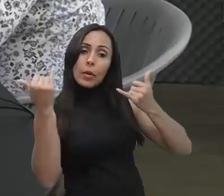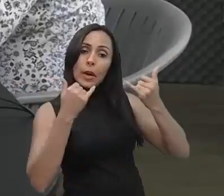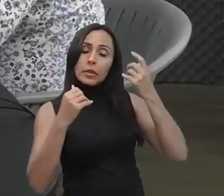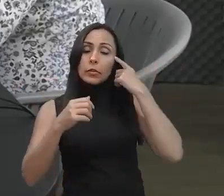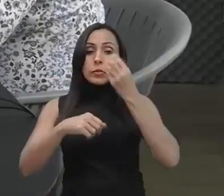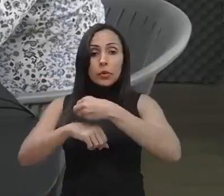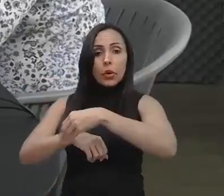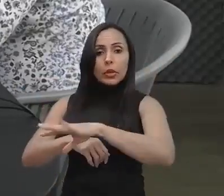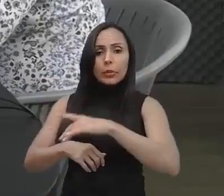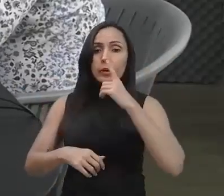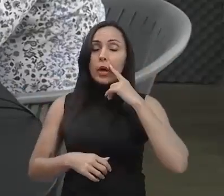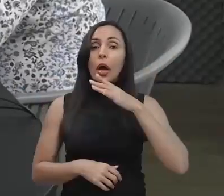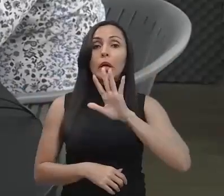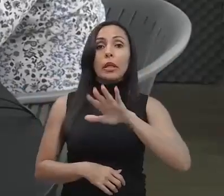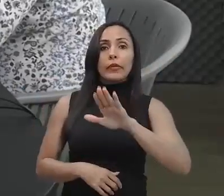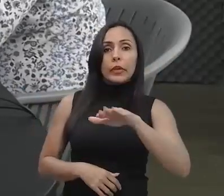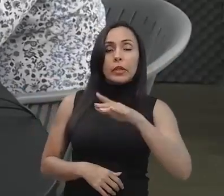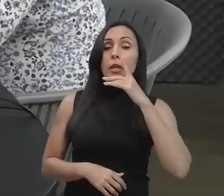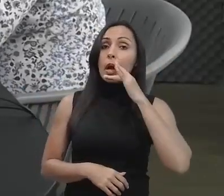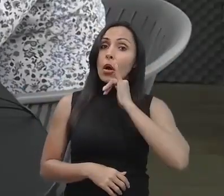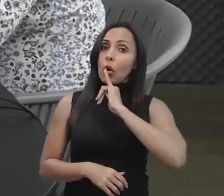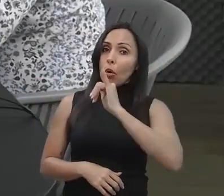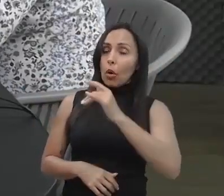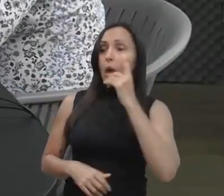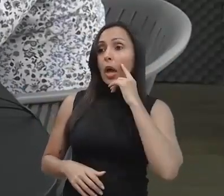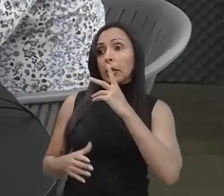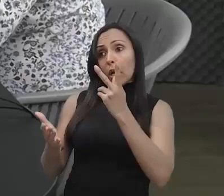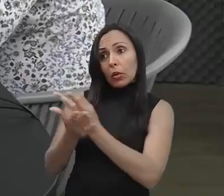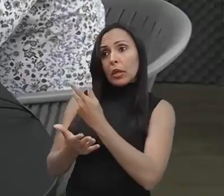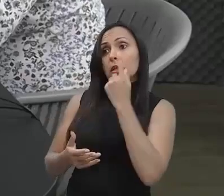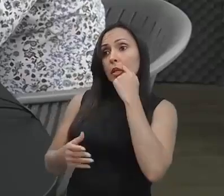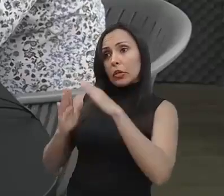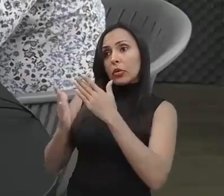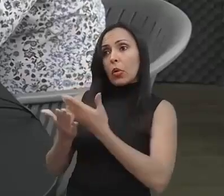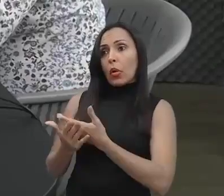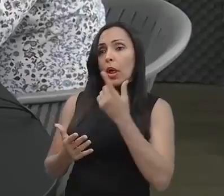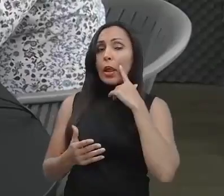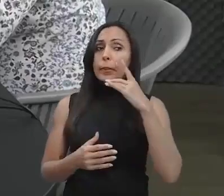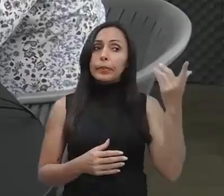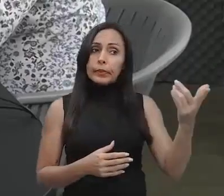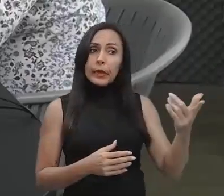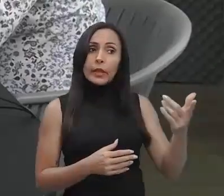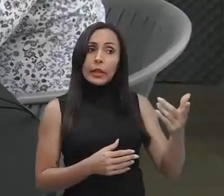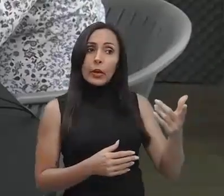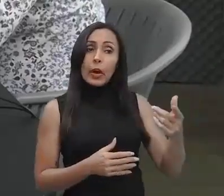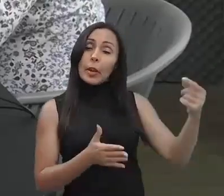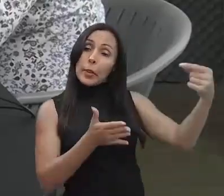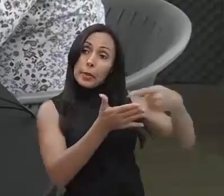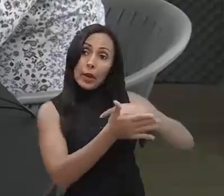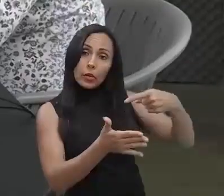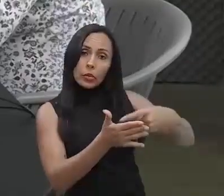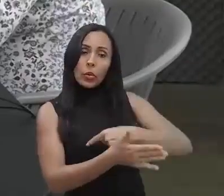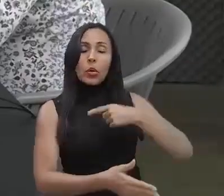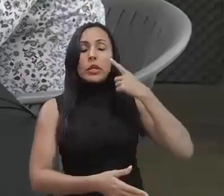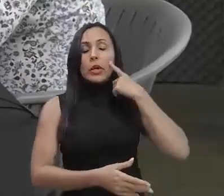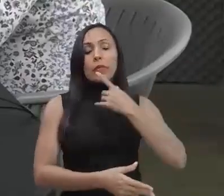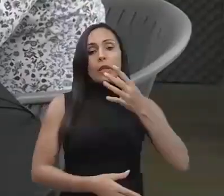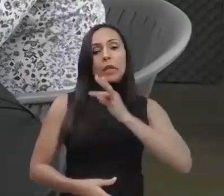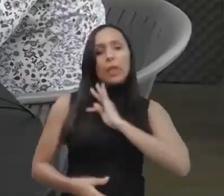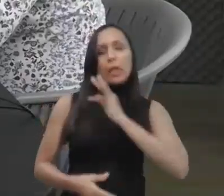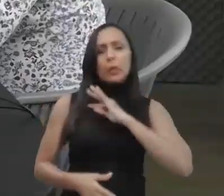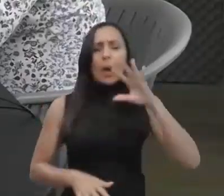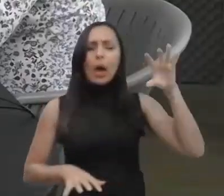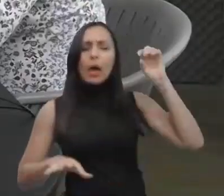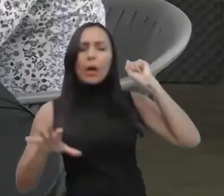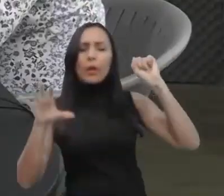gente avisa ó pessoal tá acontecendo isso na escola a imprensa perguntou então a gerência Regional manda técnicos para fazer escuta manda o